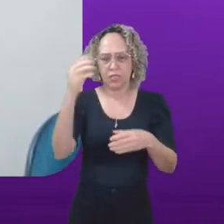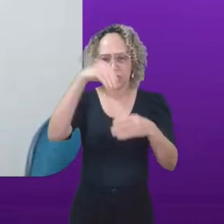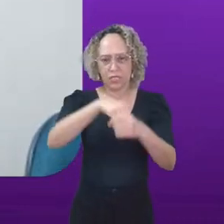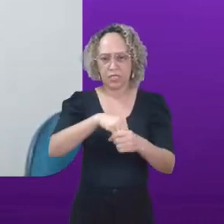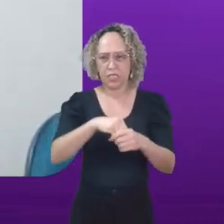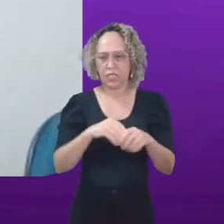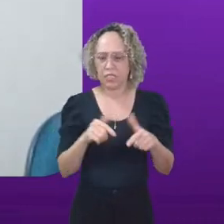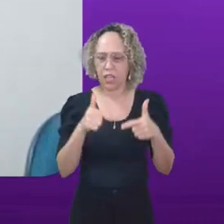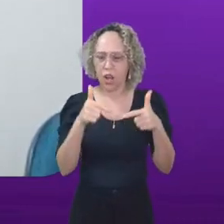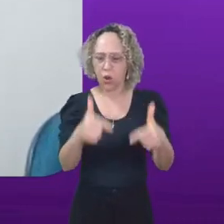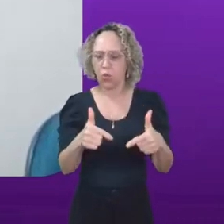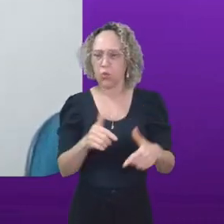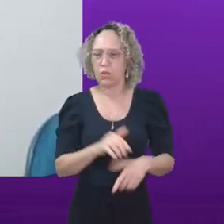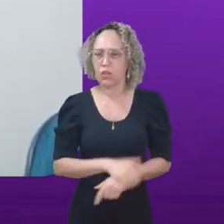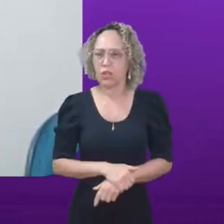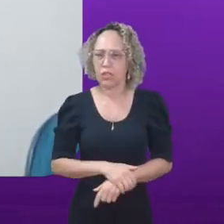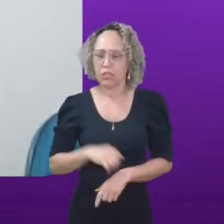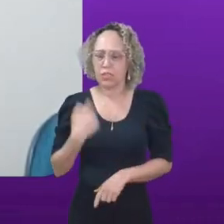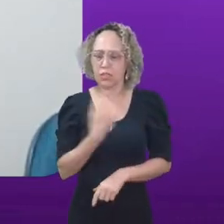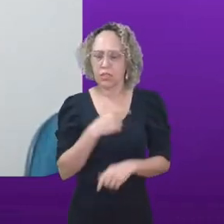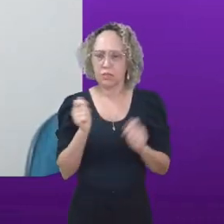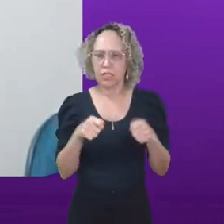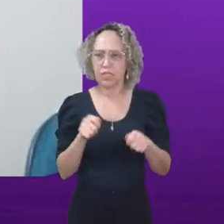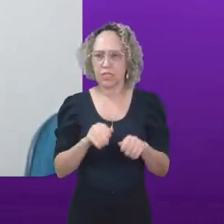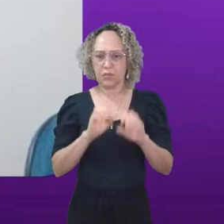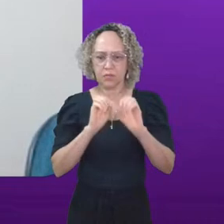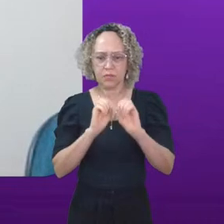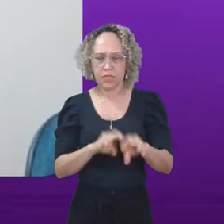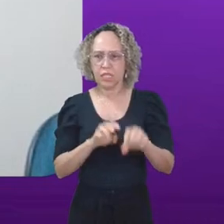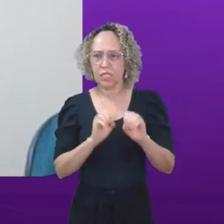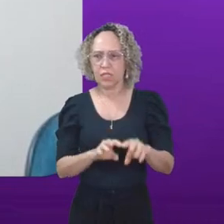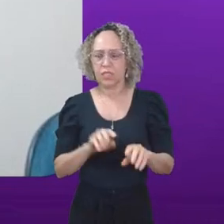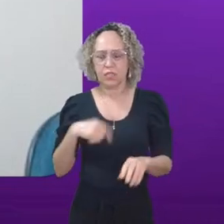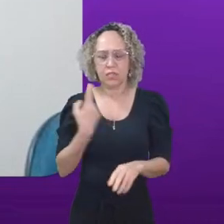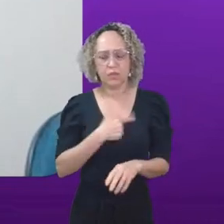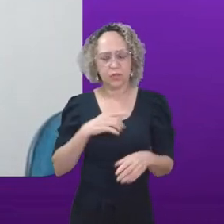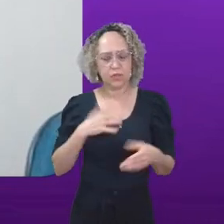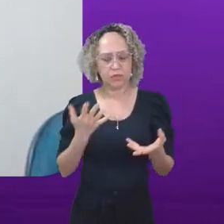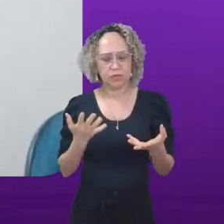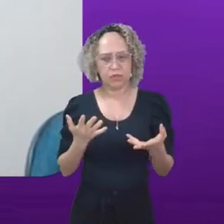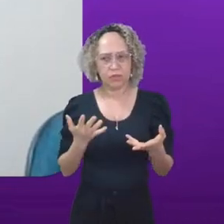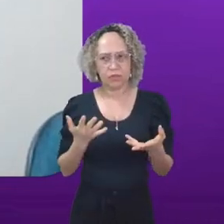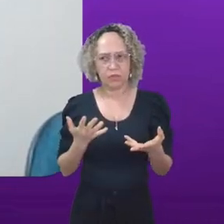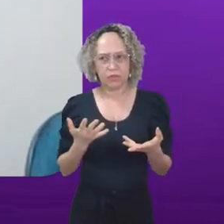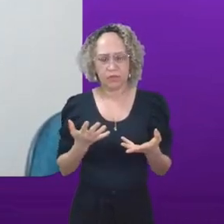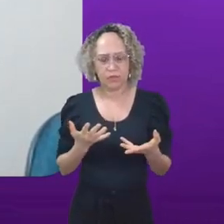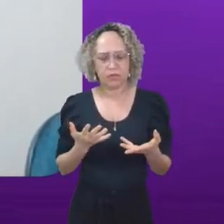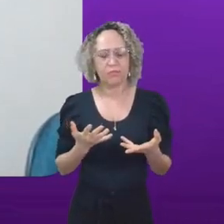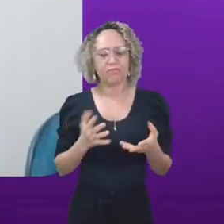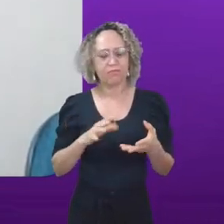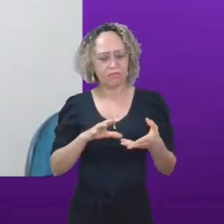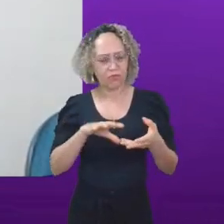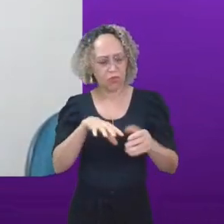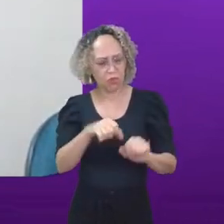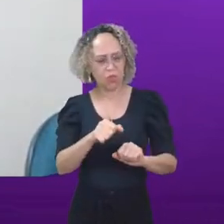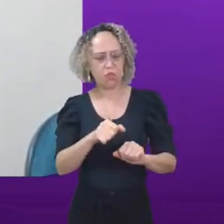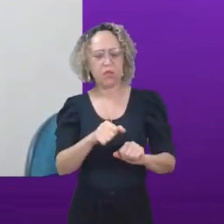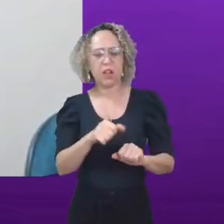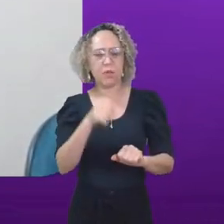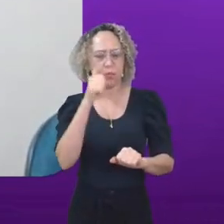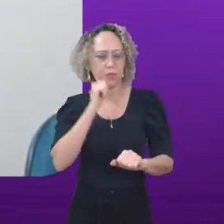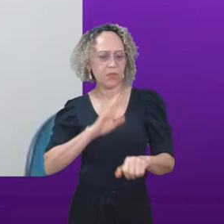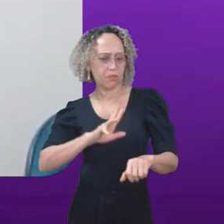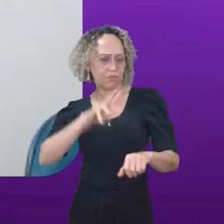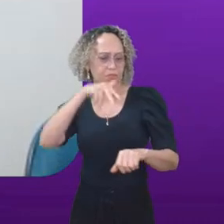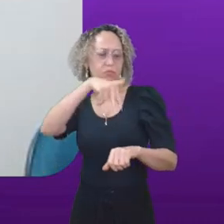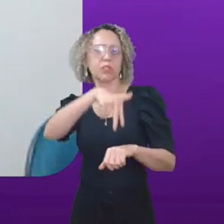A gente precisa da educação, né? A gente precisa formar mulheres empoderadas, né?